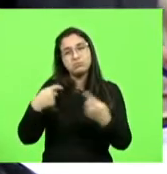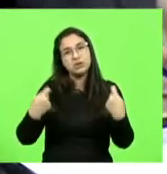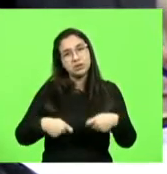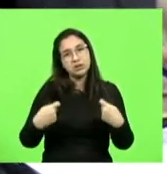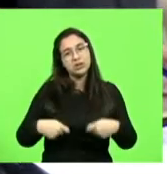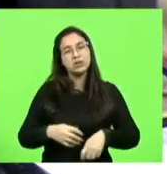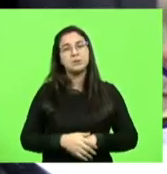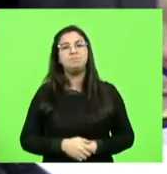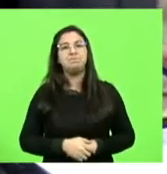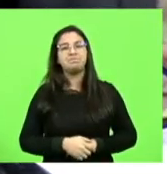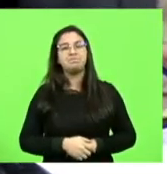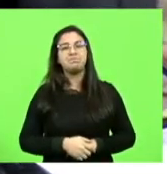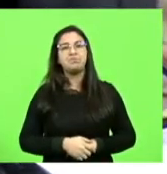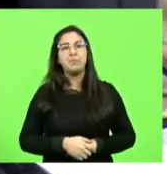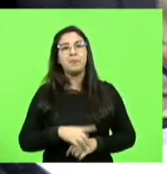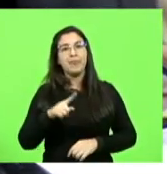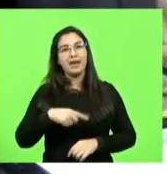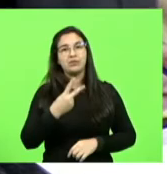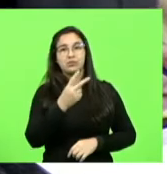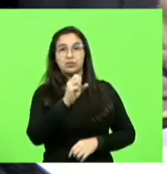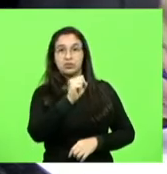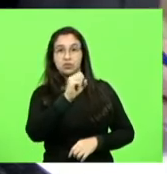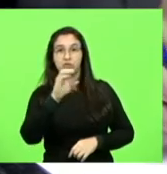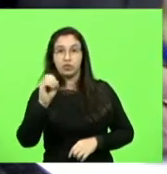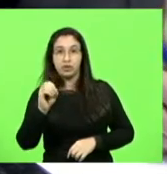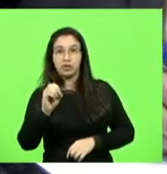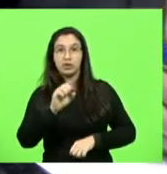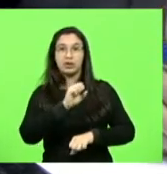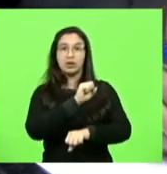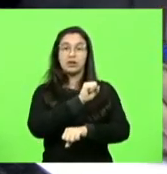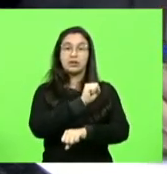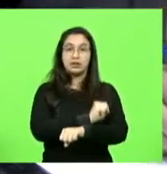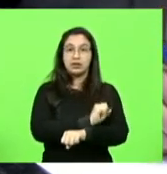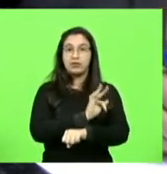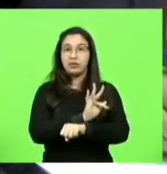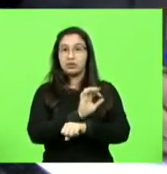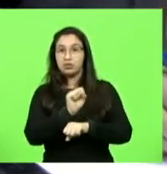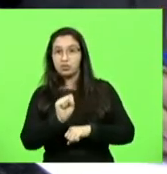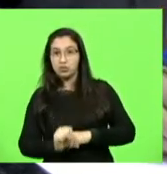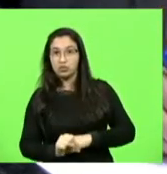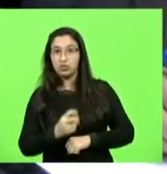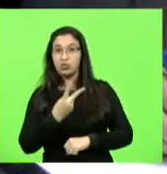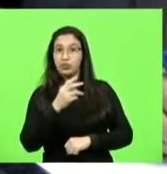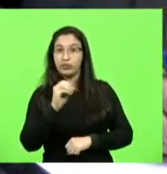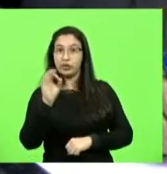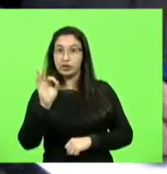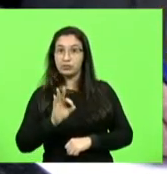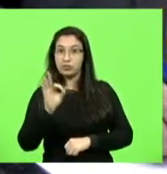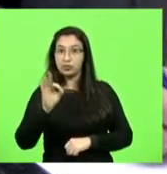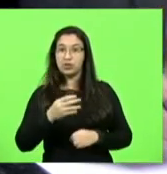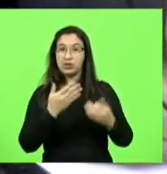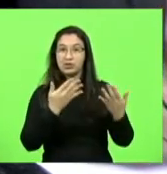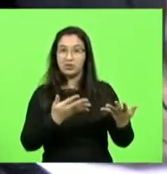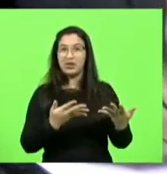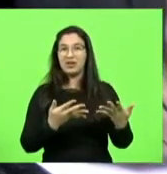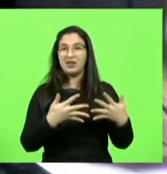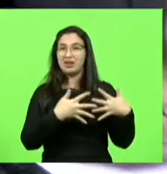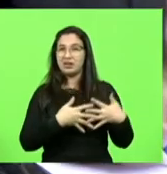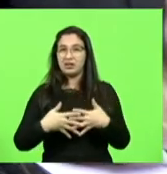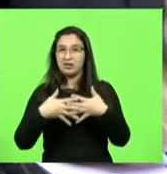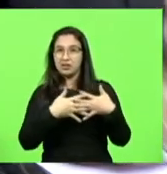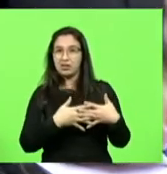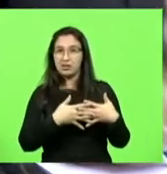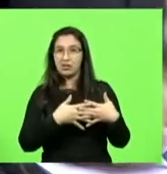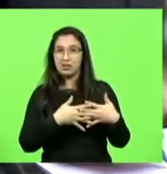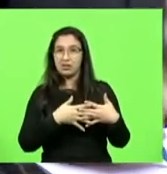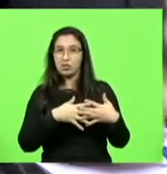isso, nós estamos falando da 280. São Francisco do Sul, 20% dos containers que rodam no Brasil